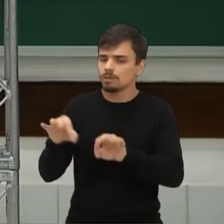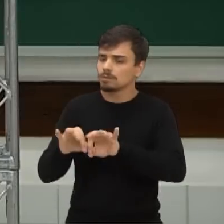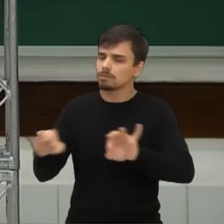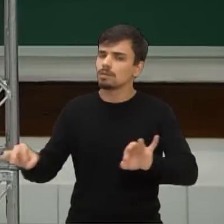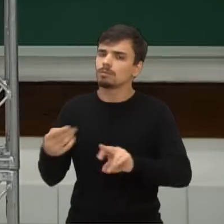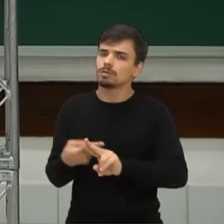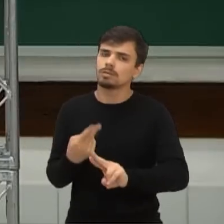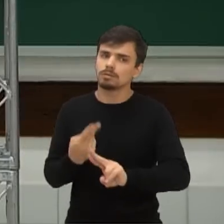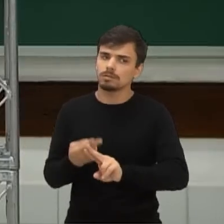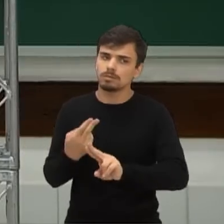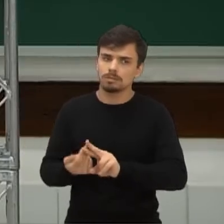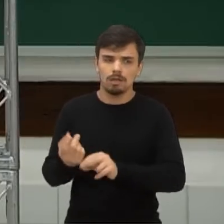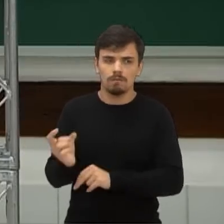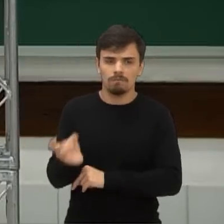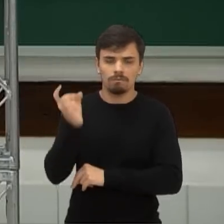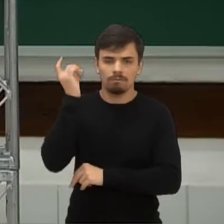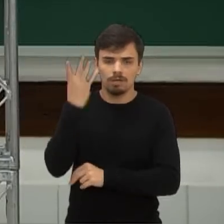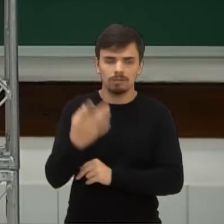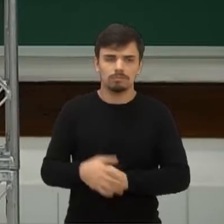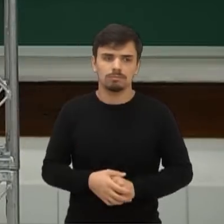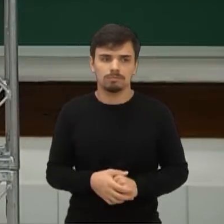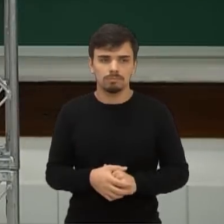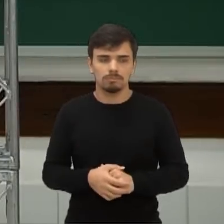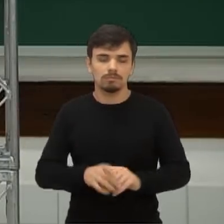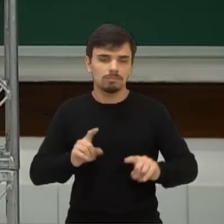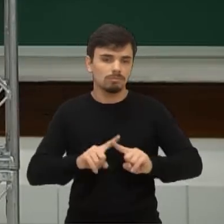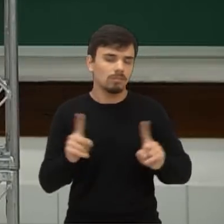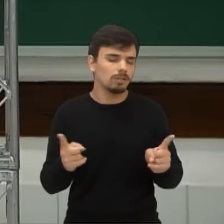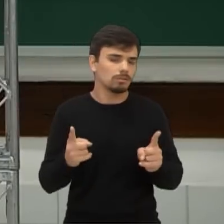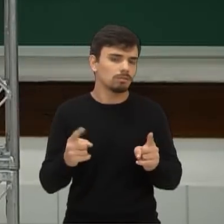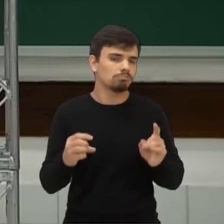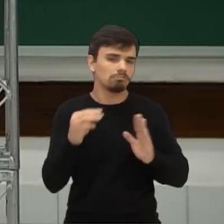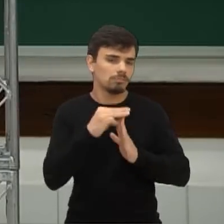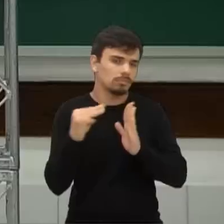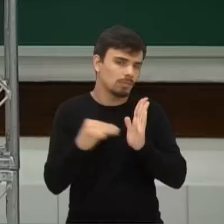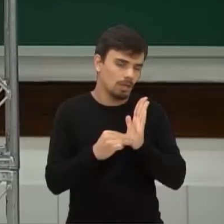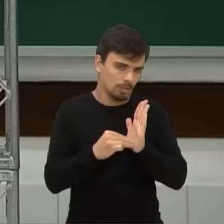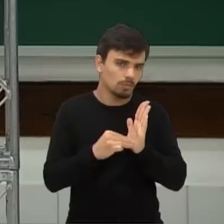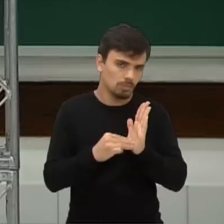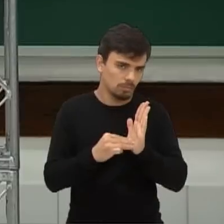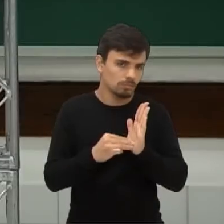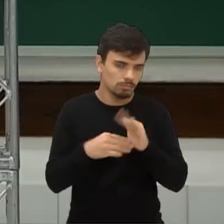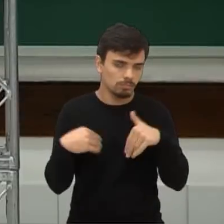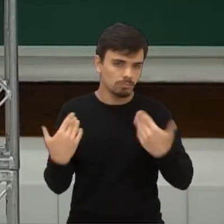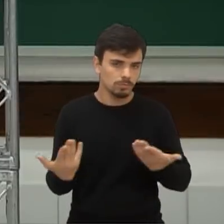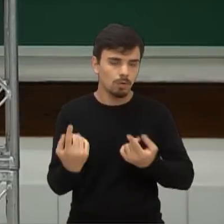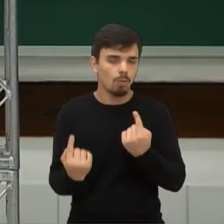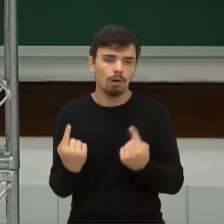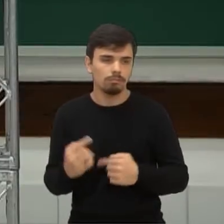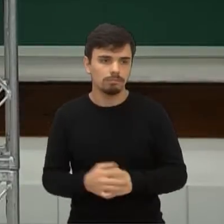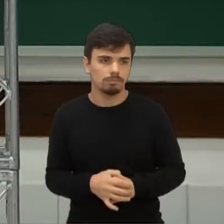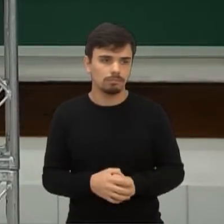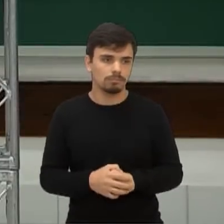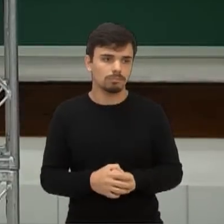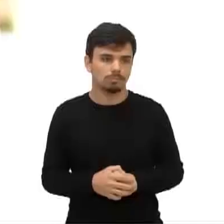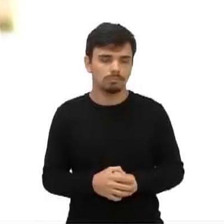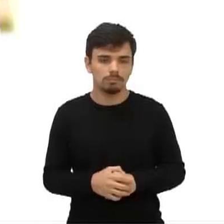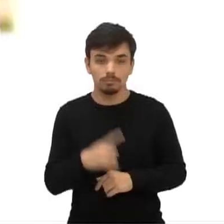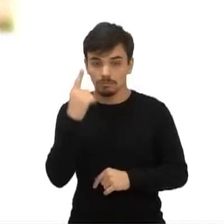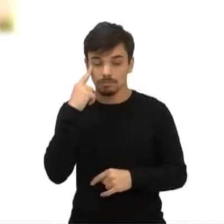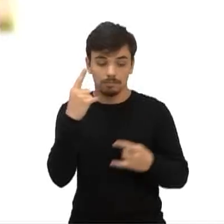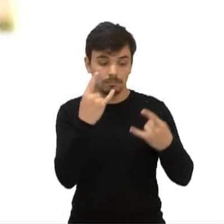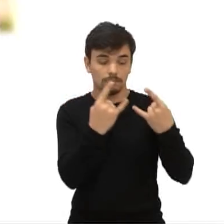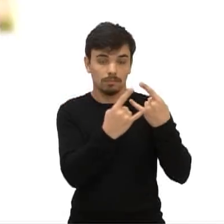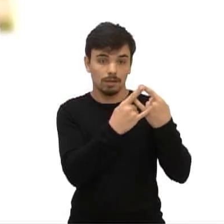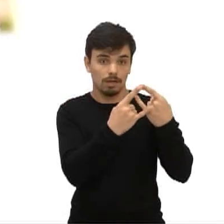O uso deles é bem fácil. Mas que método é esse, então, de barreira? Vamos conhecer? Olha só. A